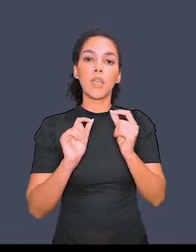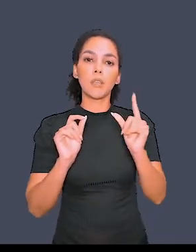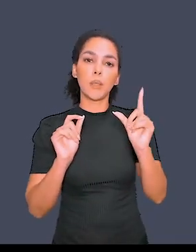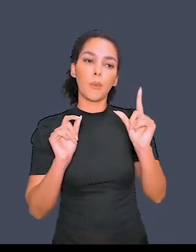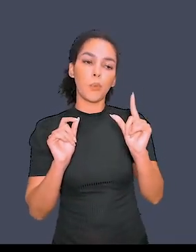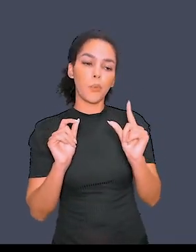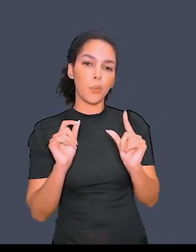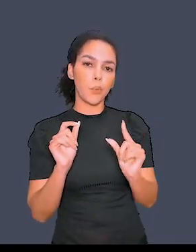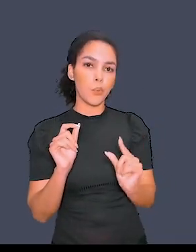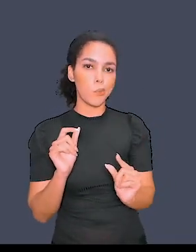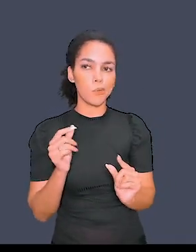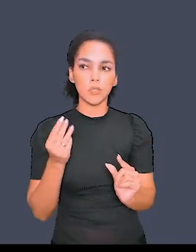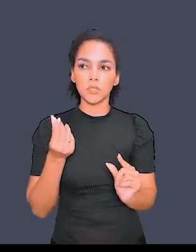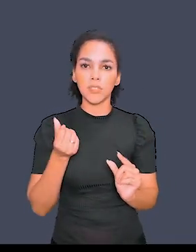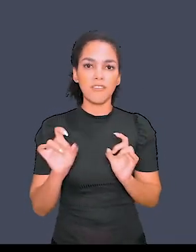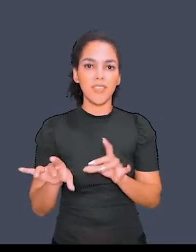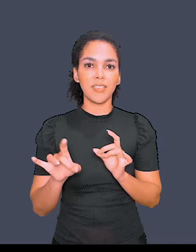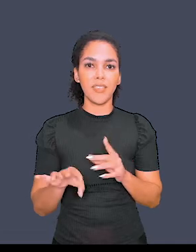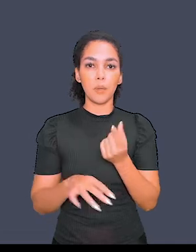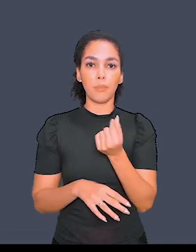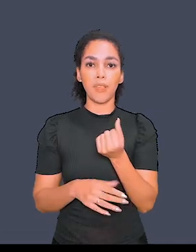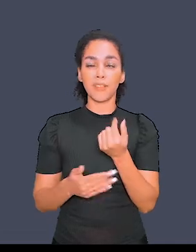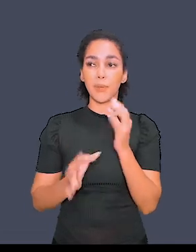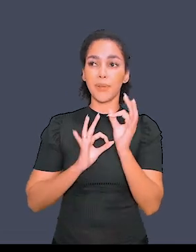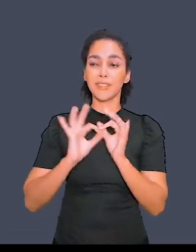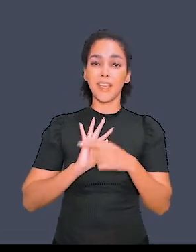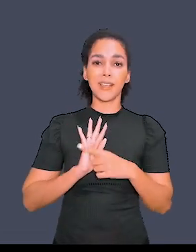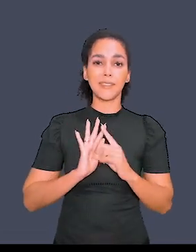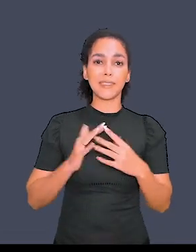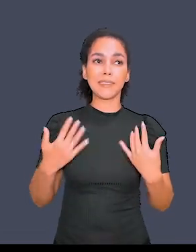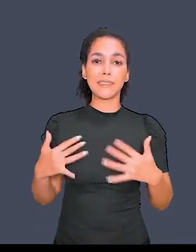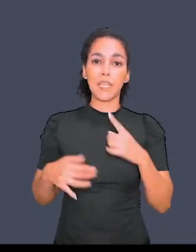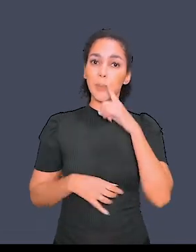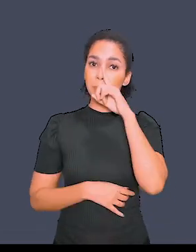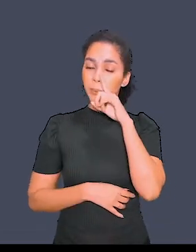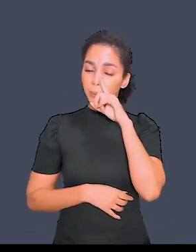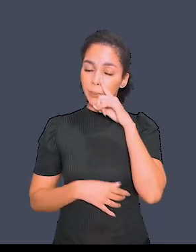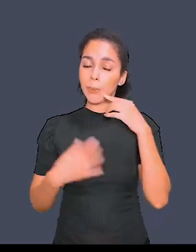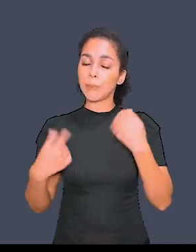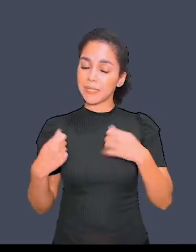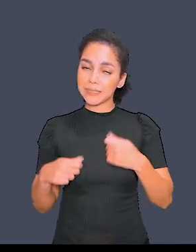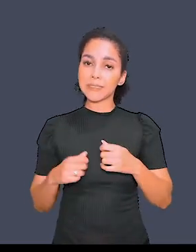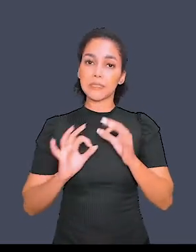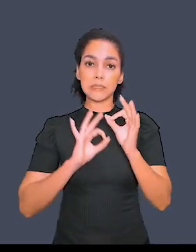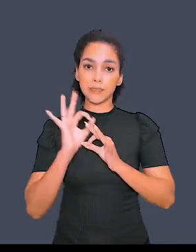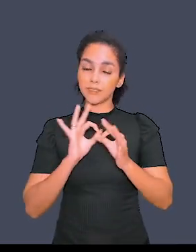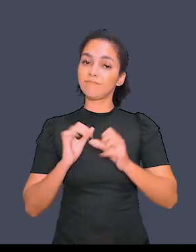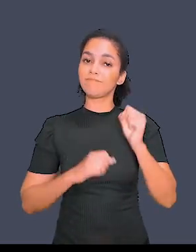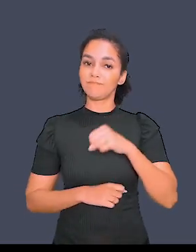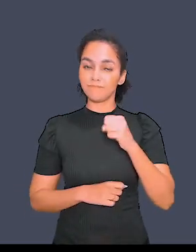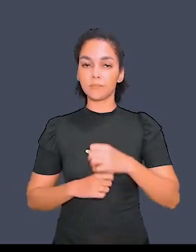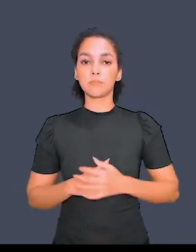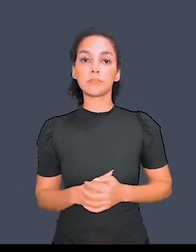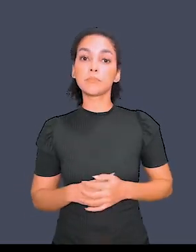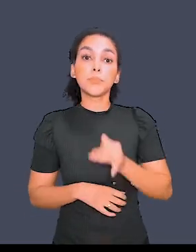vai diminuir e você não vai conseguir vender aquele preço que você se planejou. Então esse risco você tem que considerar muito na hora de fazer um investimento em